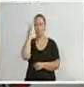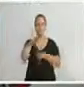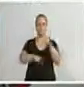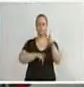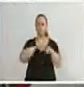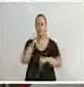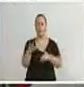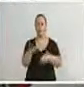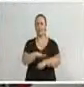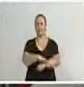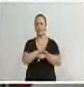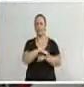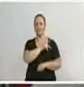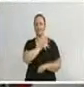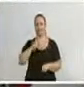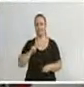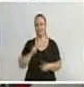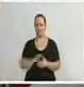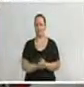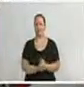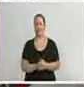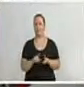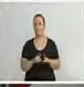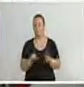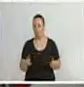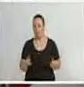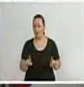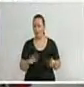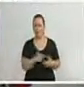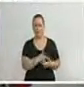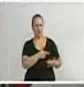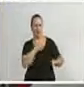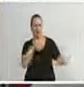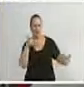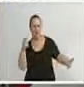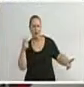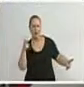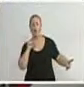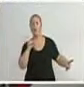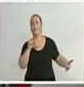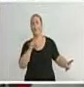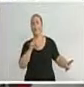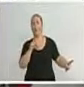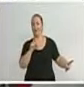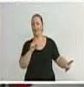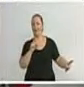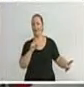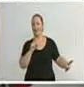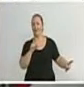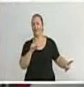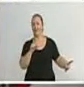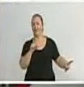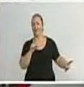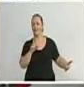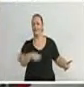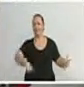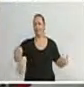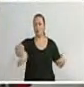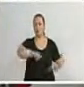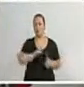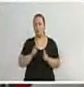segurança pública, não aumenta apenas a razão do apequenamento da nossa polícia